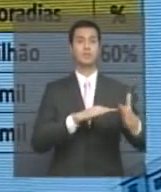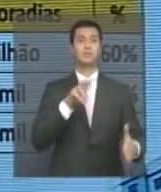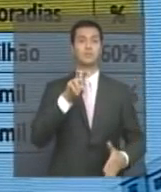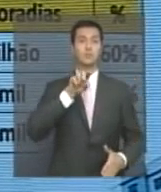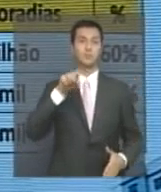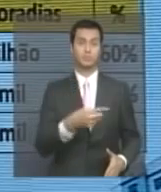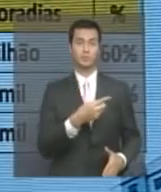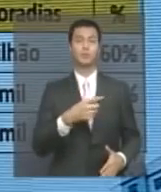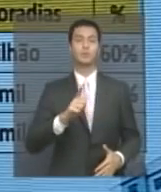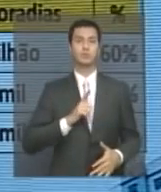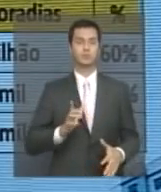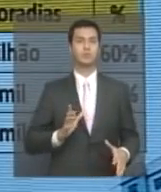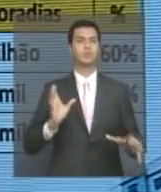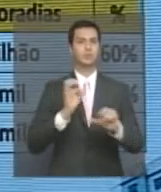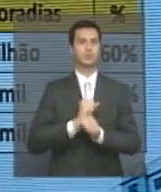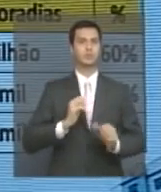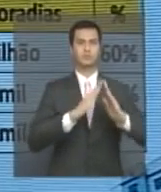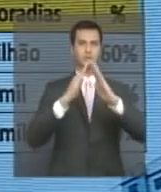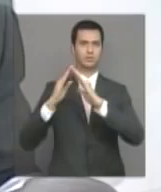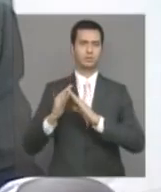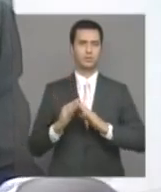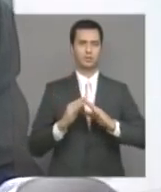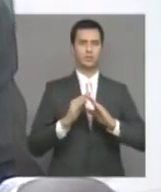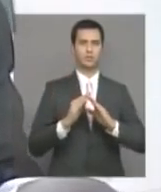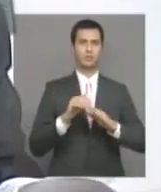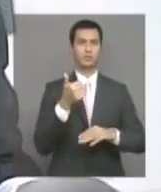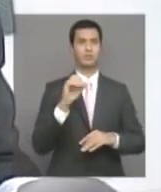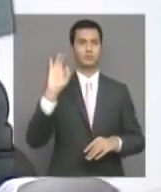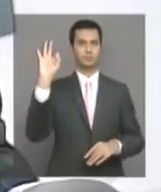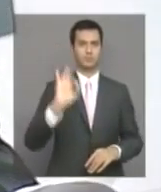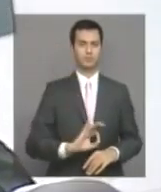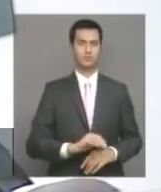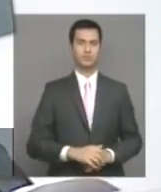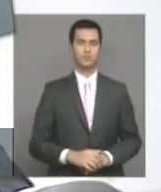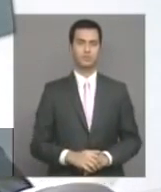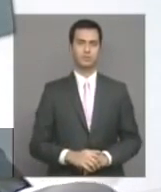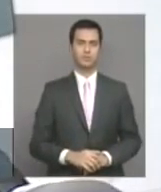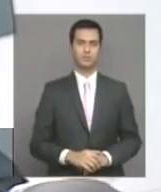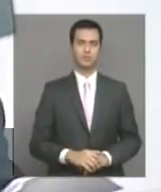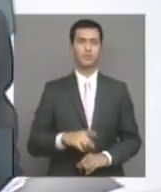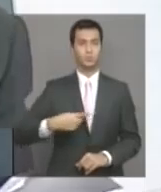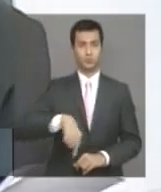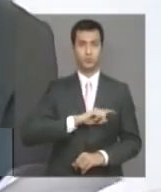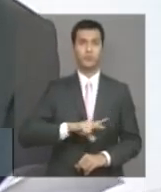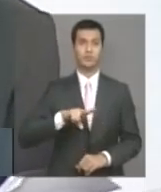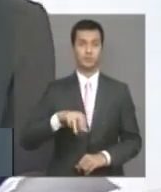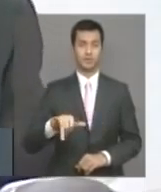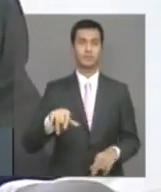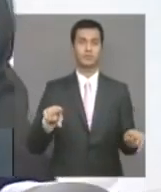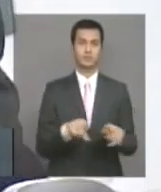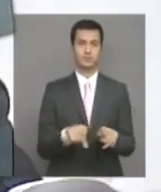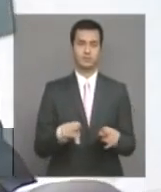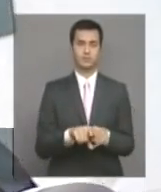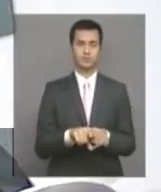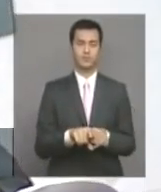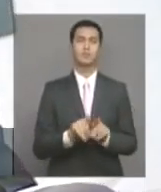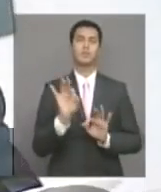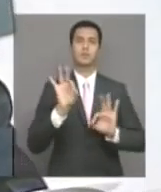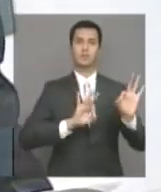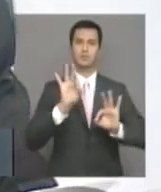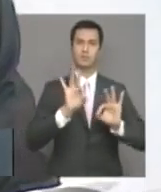contratação de moradias, 200 mil, representando 10% do total. E vamos também, no próximo, vamos